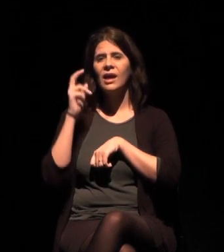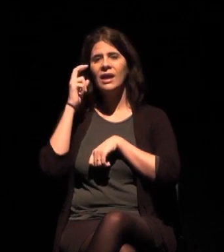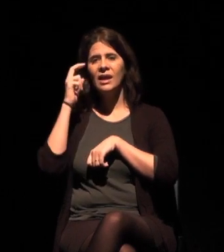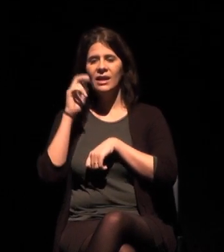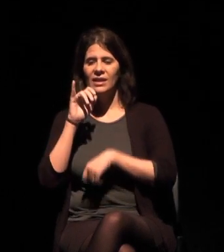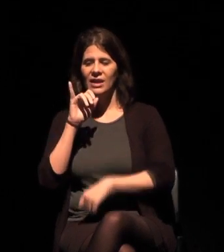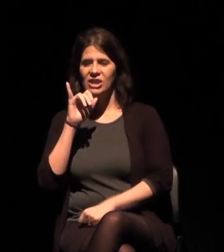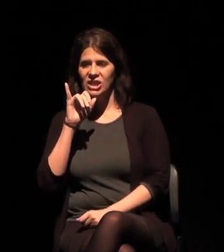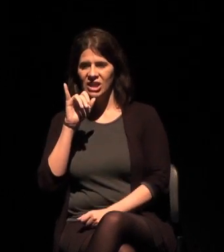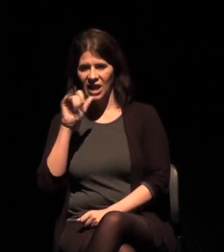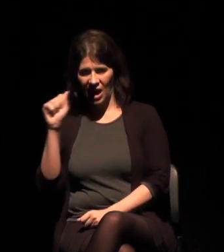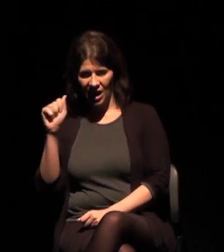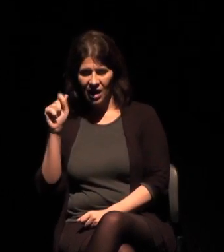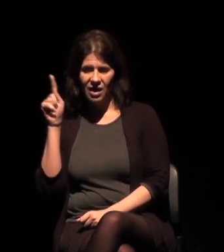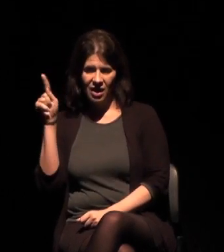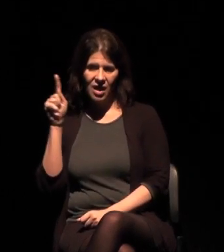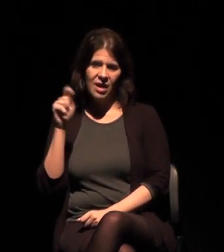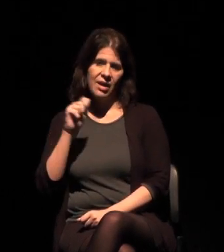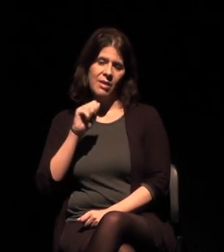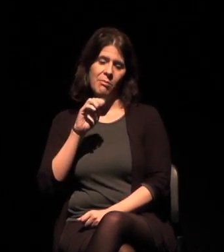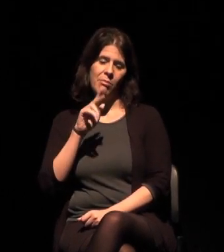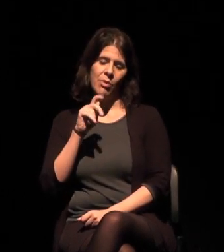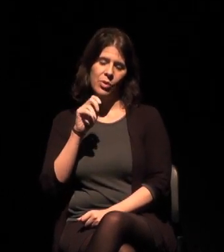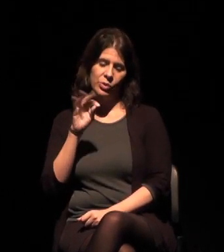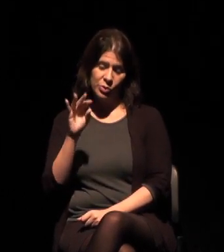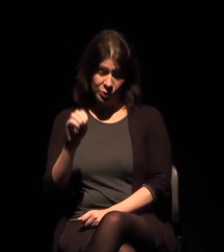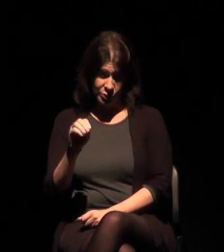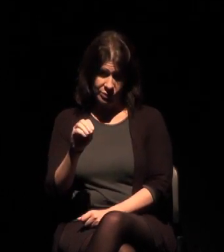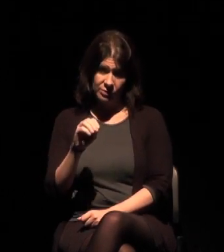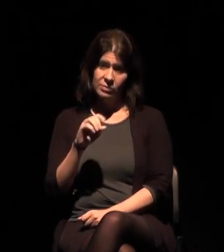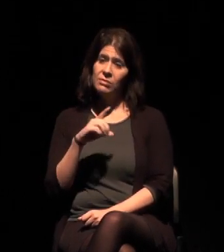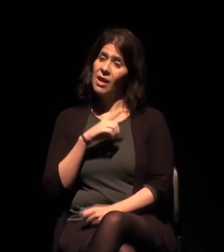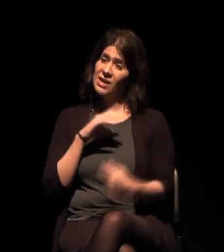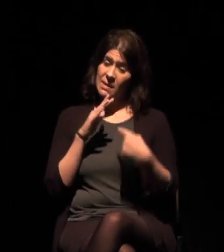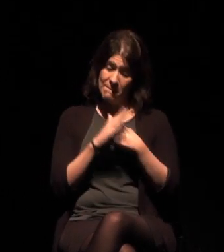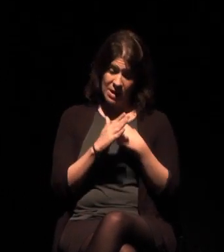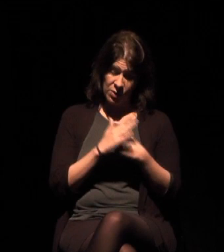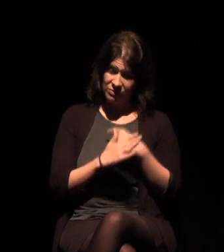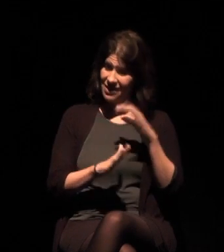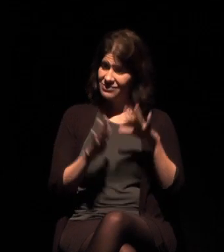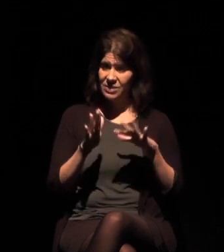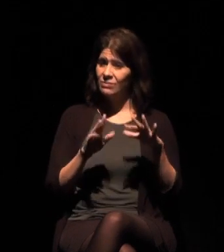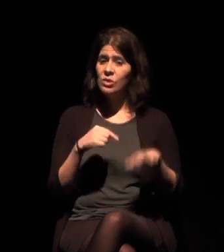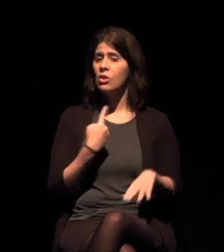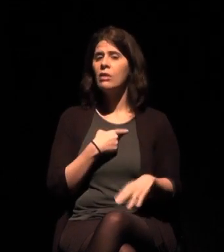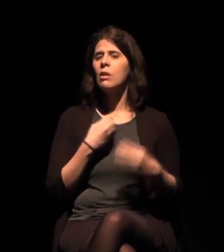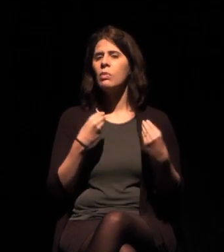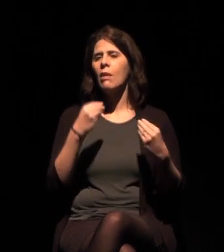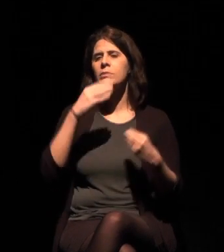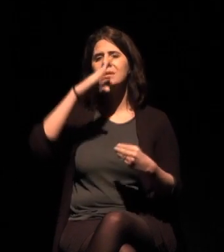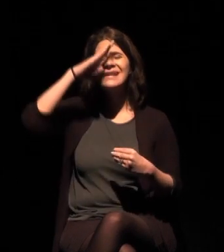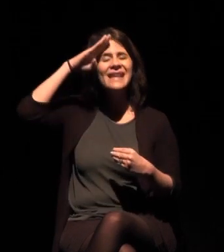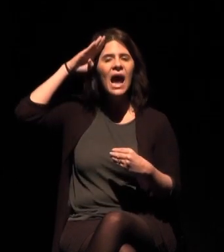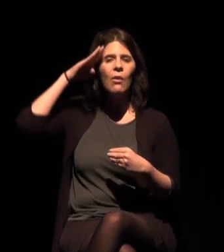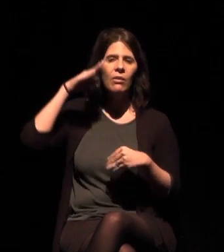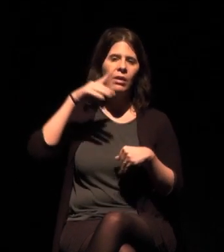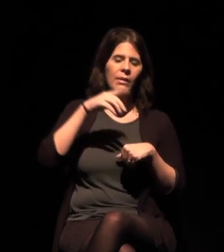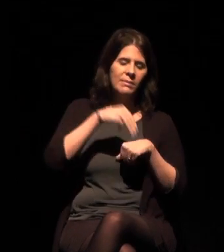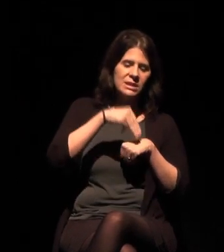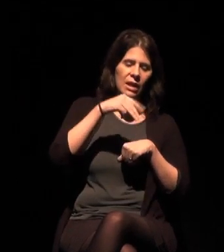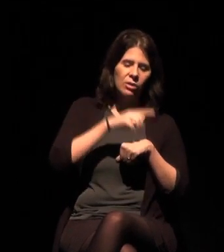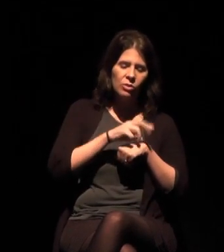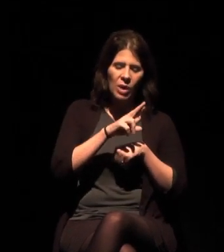tecnologia da universidade do porto é essa é uma pergunta que às vezes nos fazem nós não confiamos grau nós o